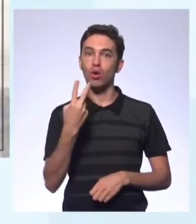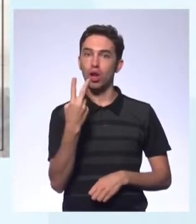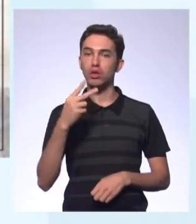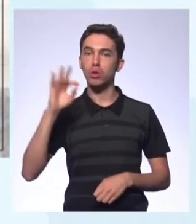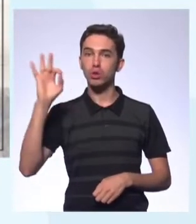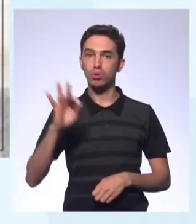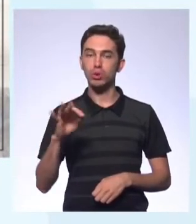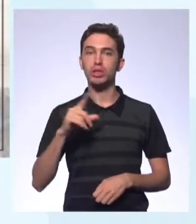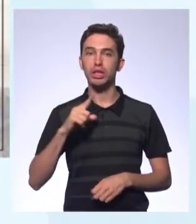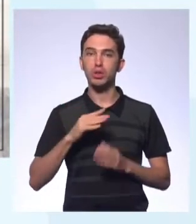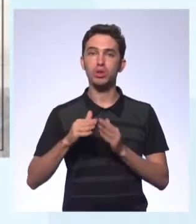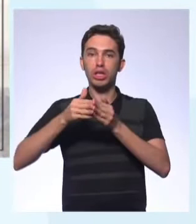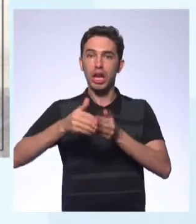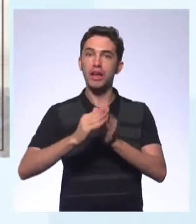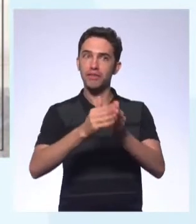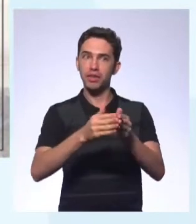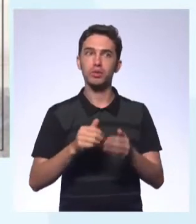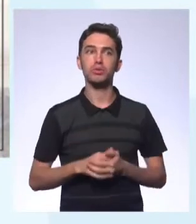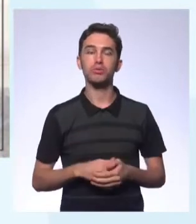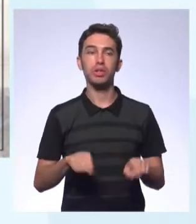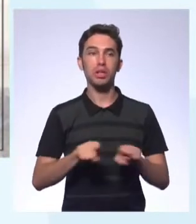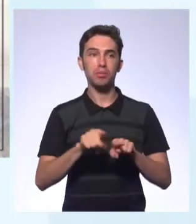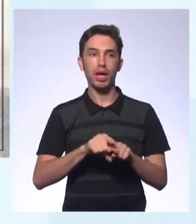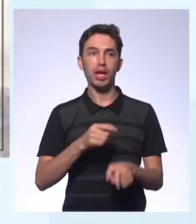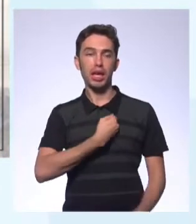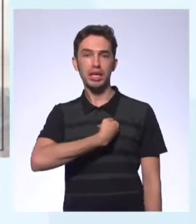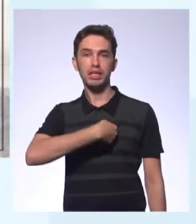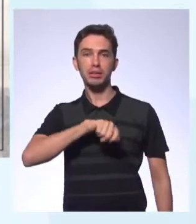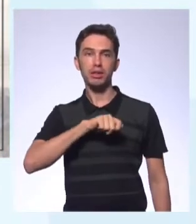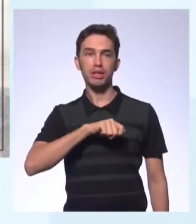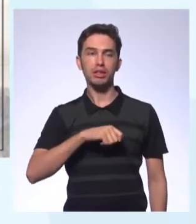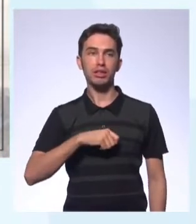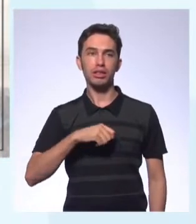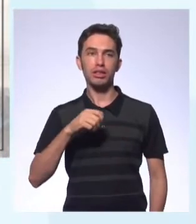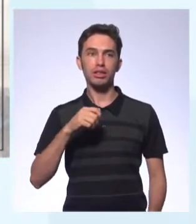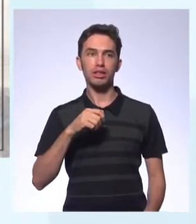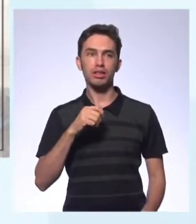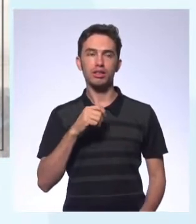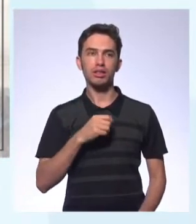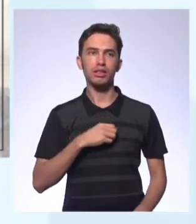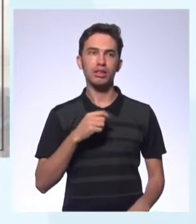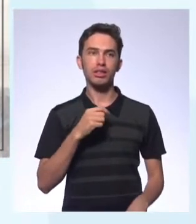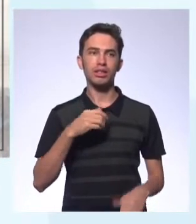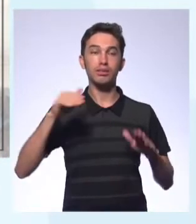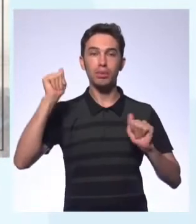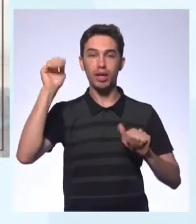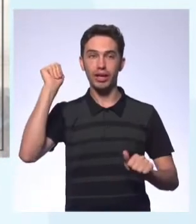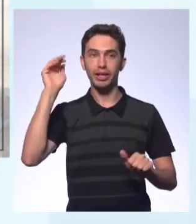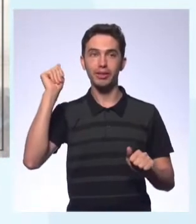navios, de frota de navios, Espanha 1,9%, Holanda,